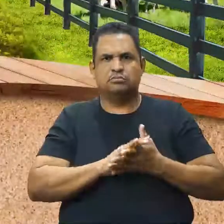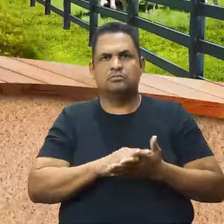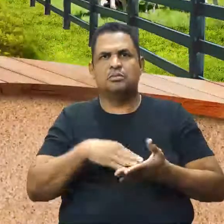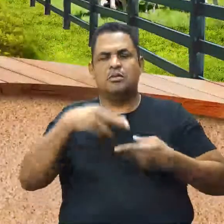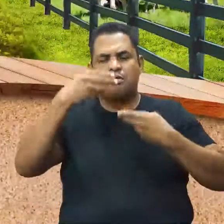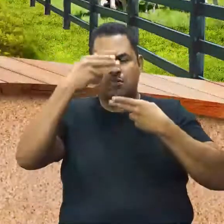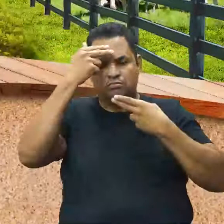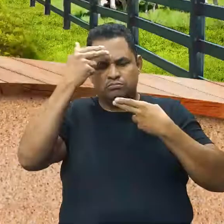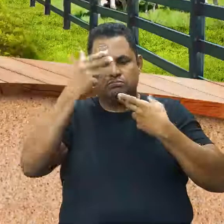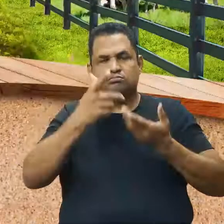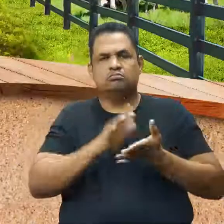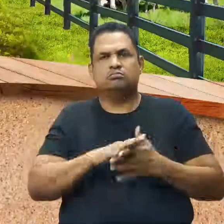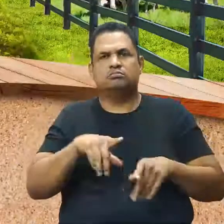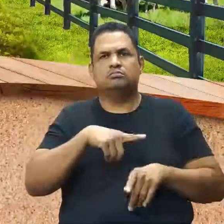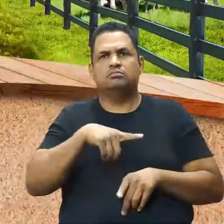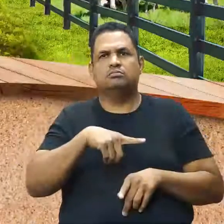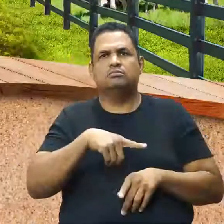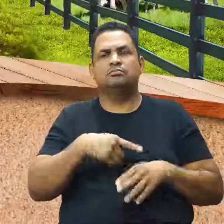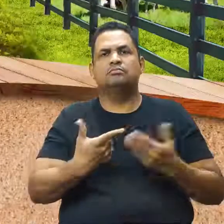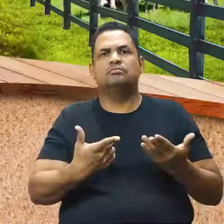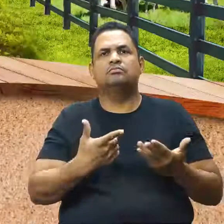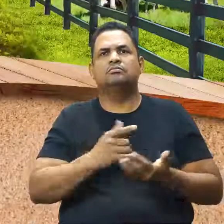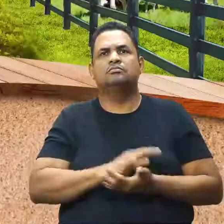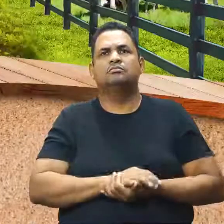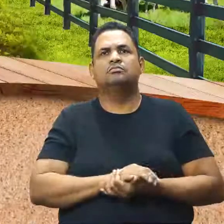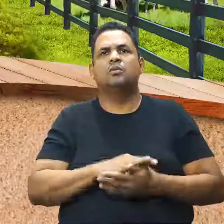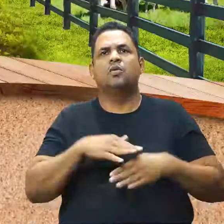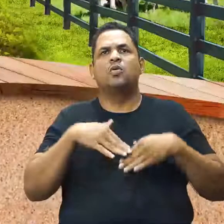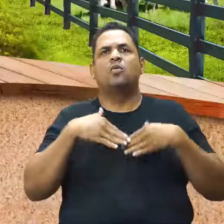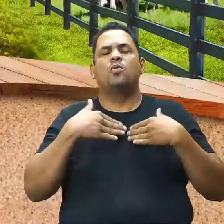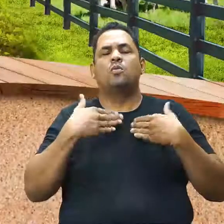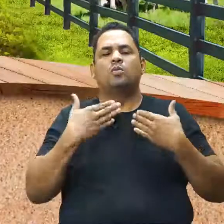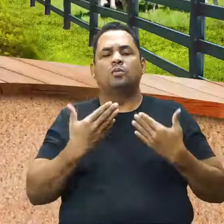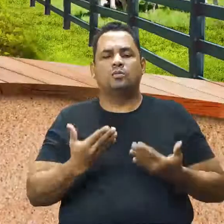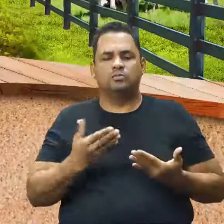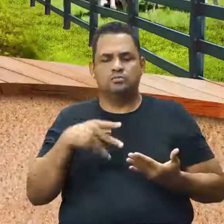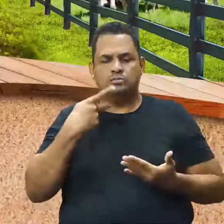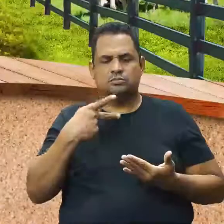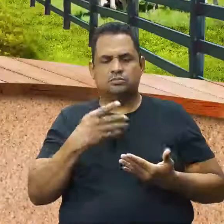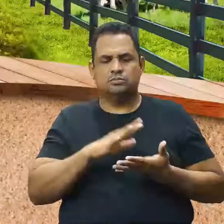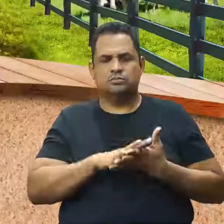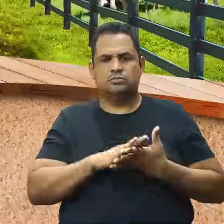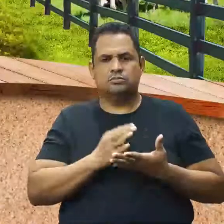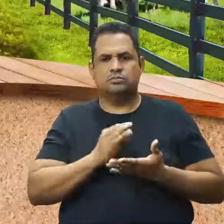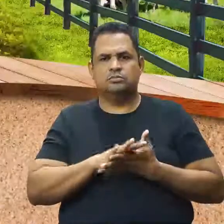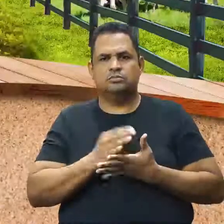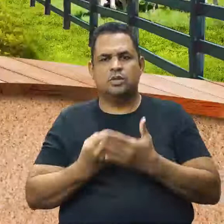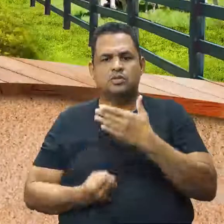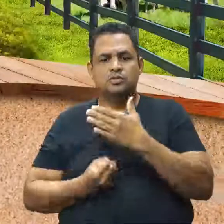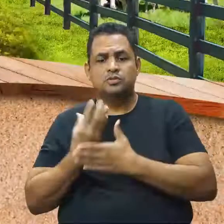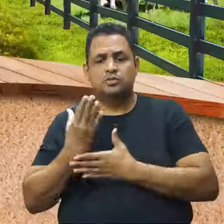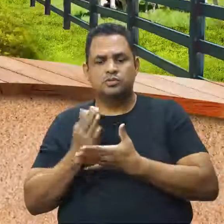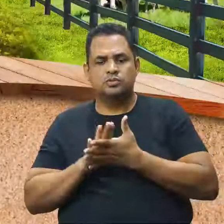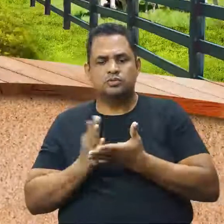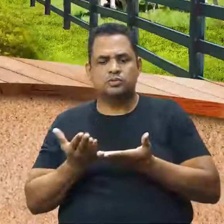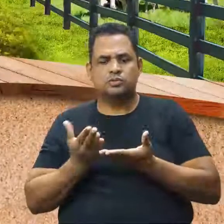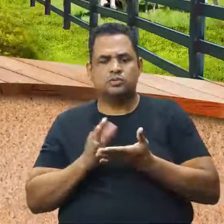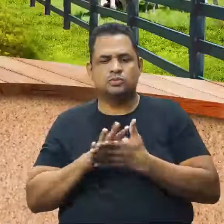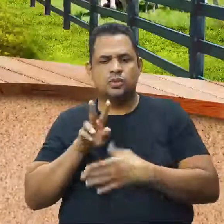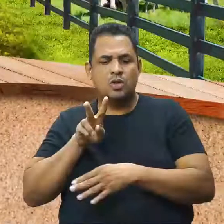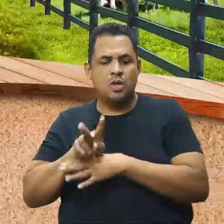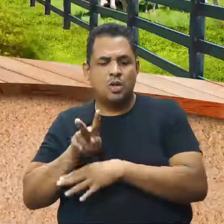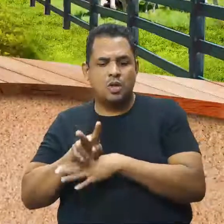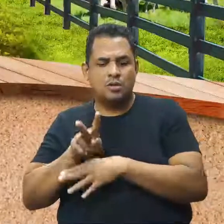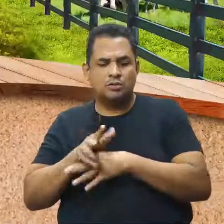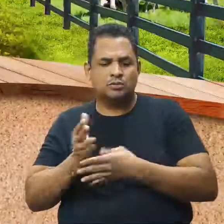N tipos de criações aqui no nosso estado. Só que quando a gente fala de criações, a palavra técnica são